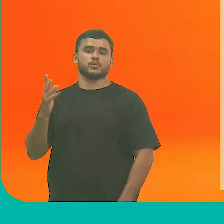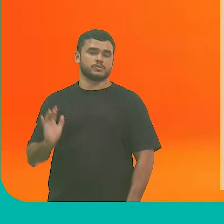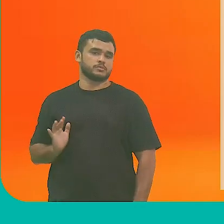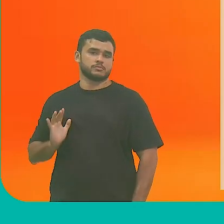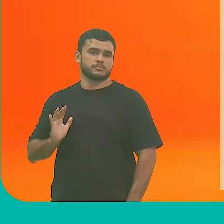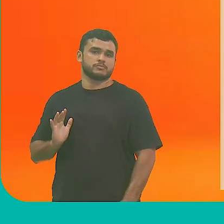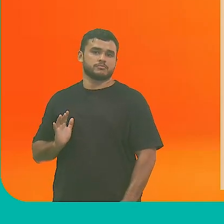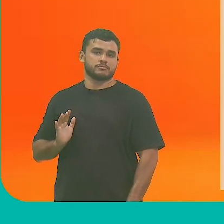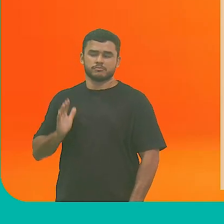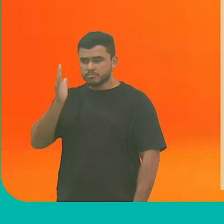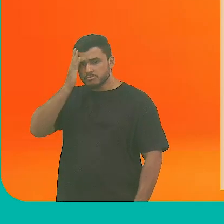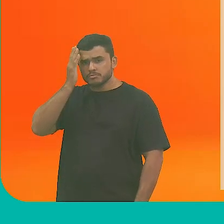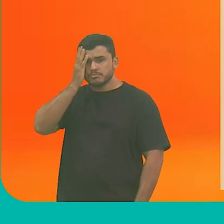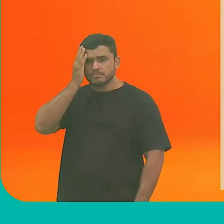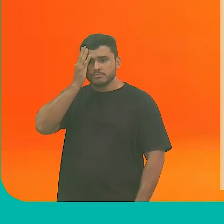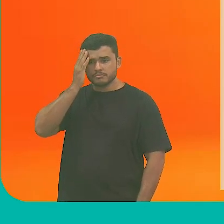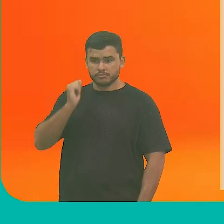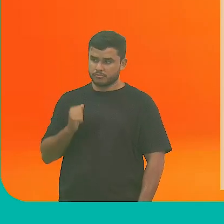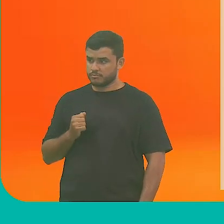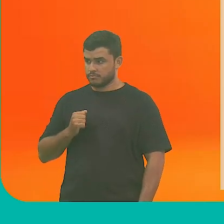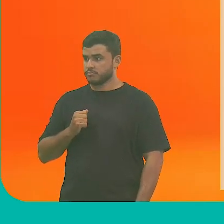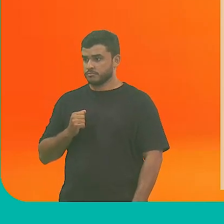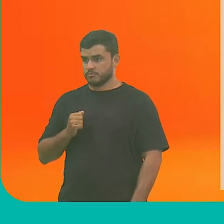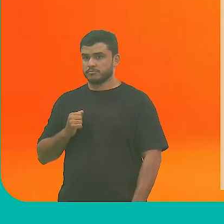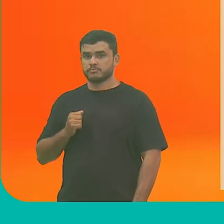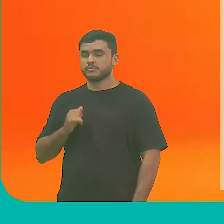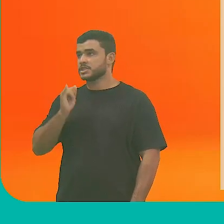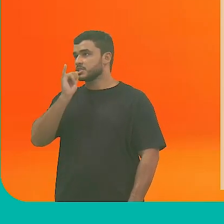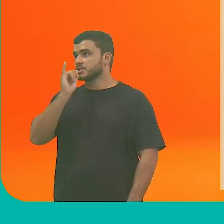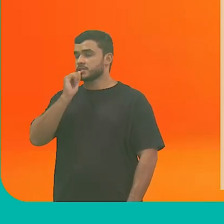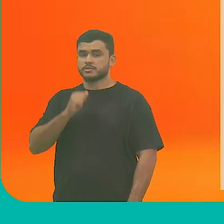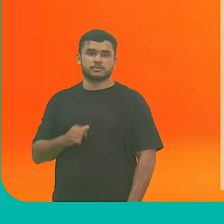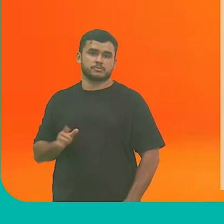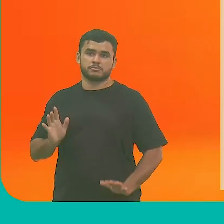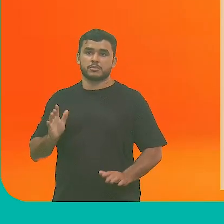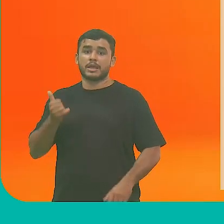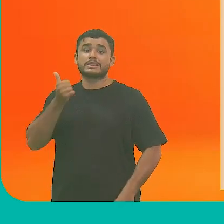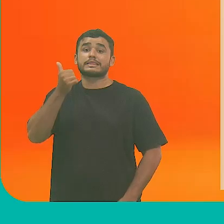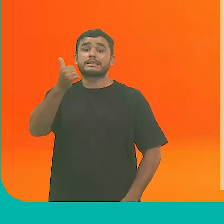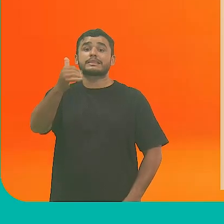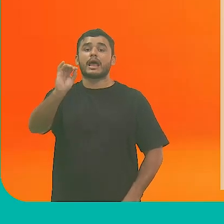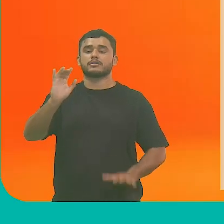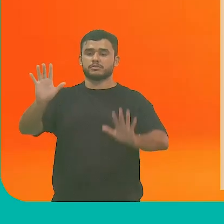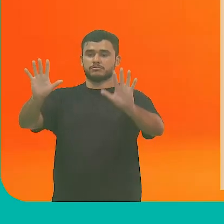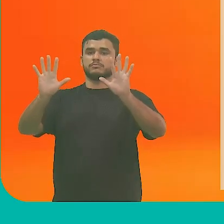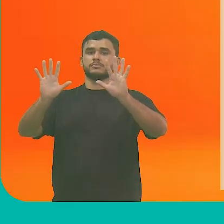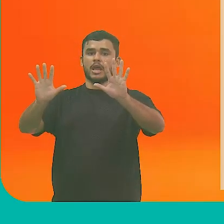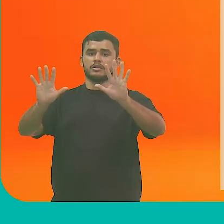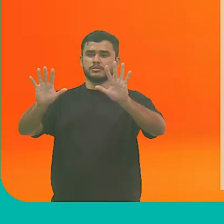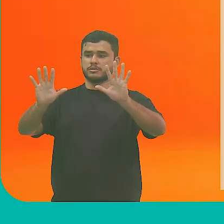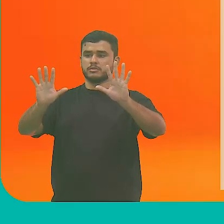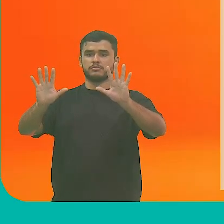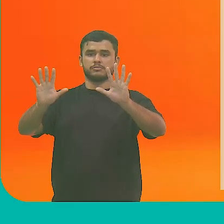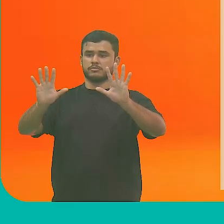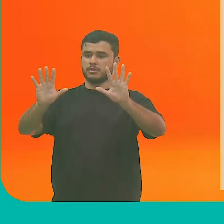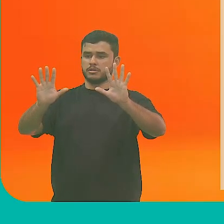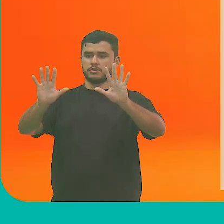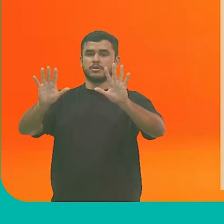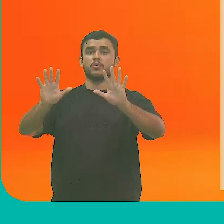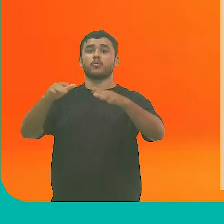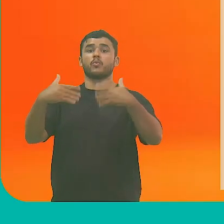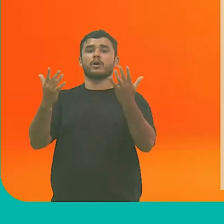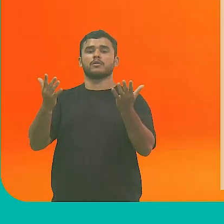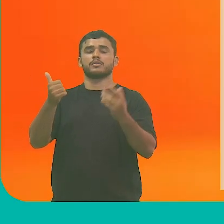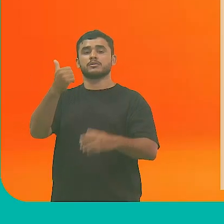por 2. Se eu tiver uma sequência com 10 termos, quanto é que é a metade de 10? O